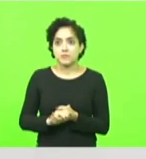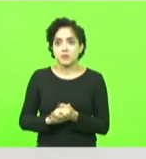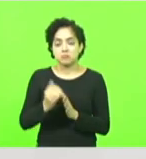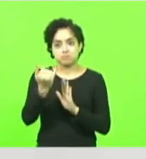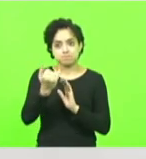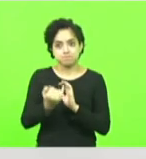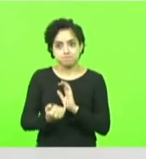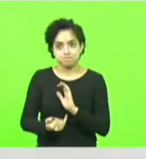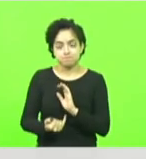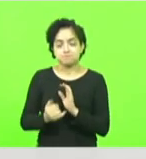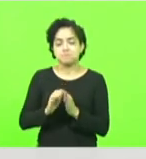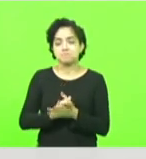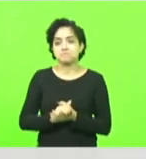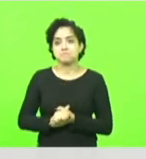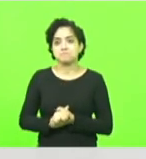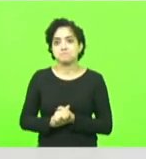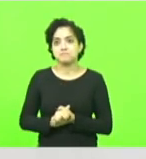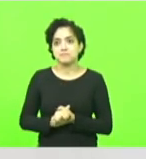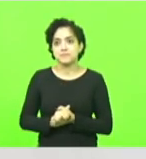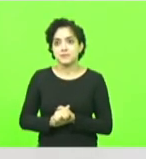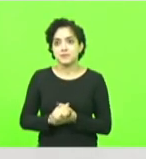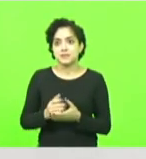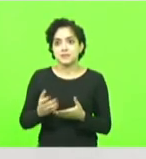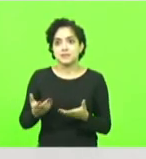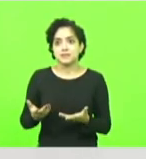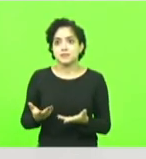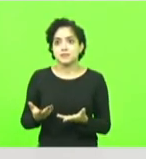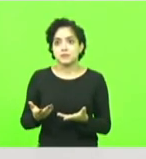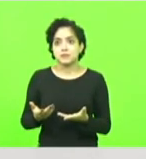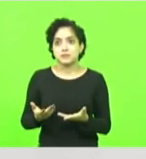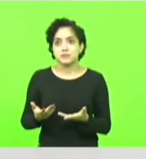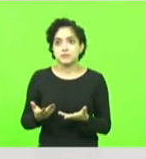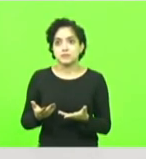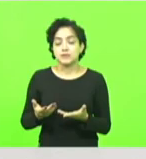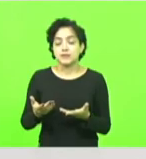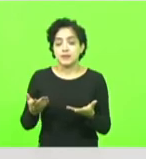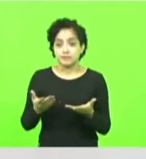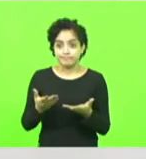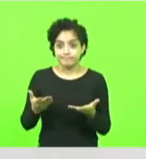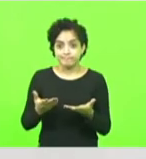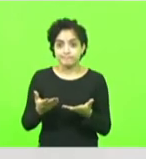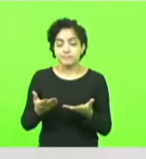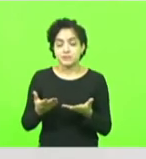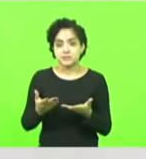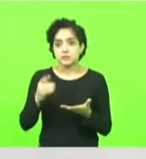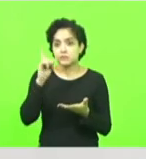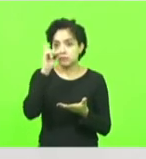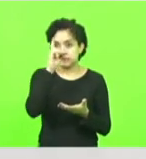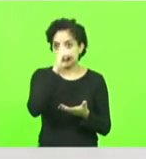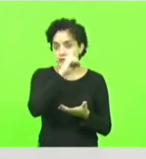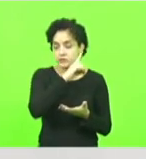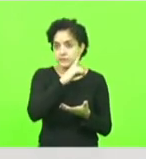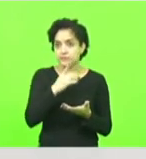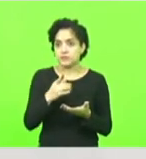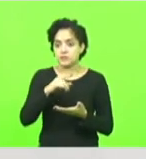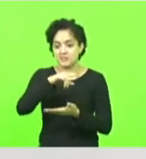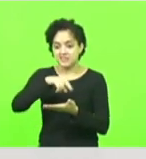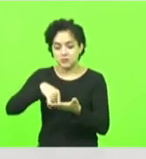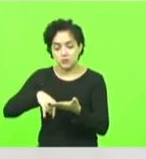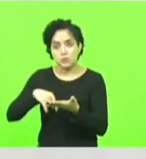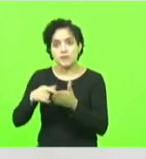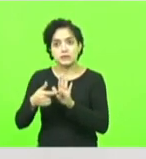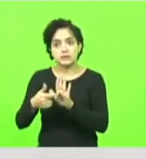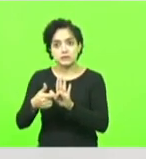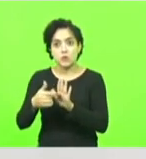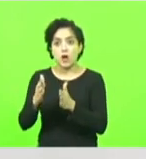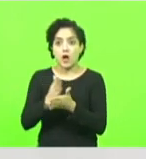emagrecendo. E esta situação é bem delicada. Né, do passaporte, porque alguns